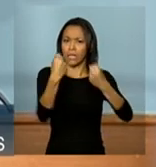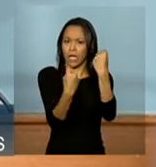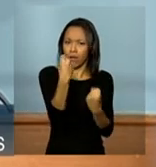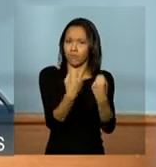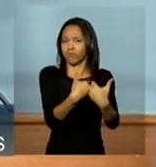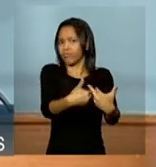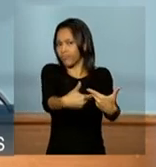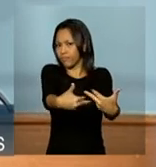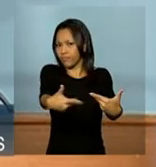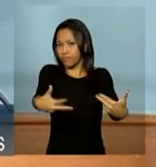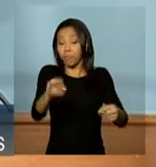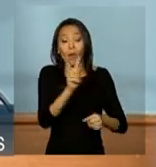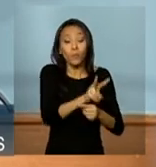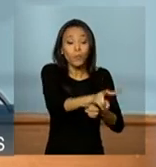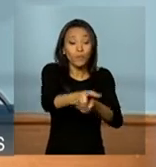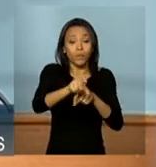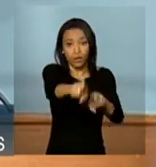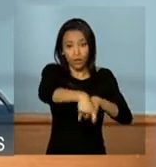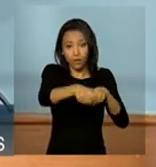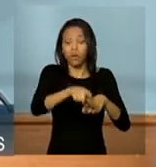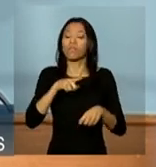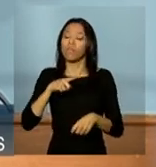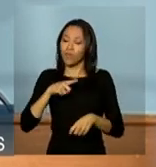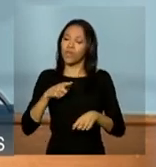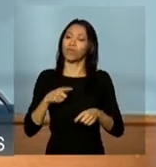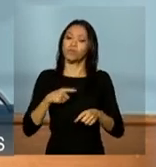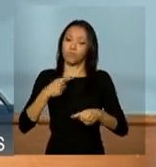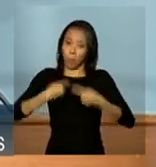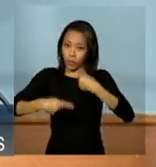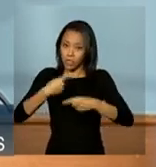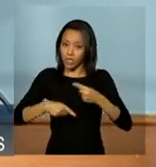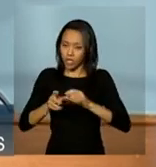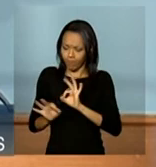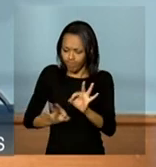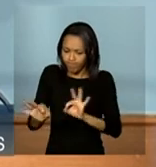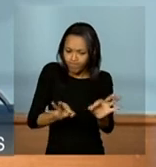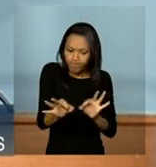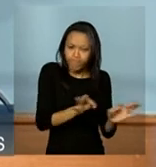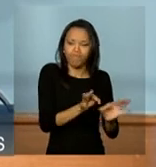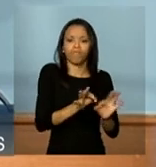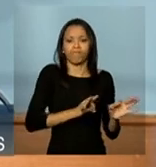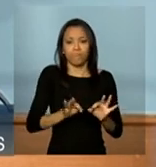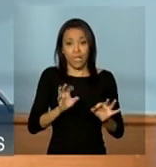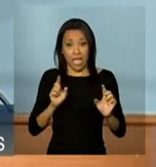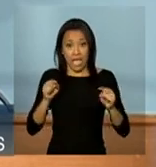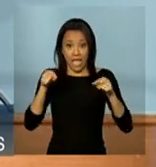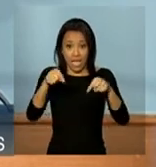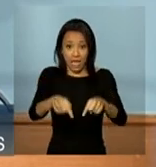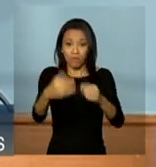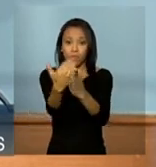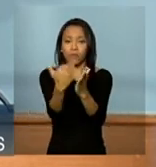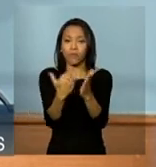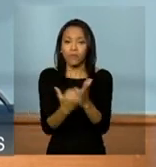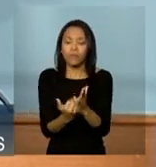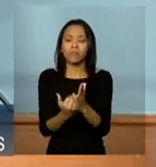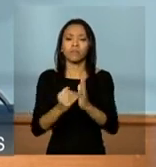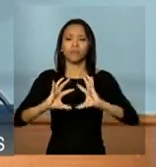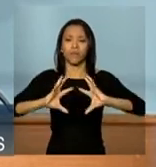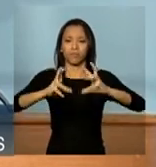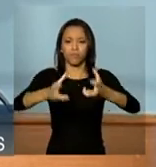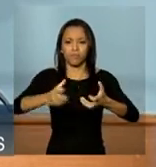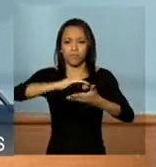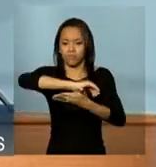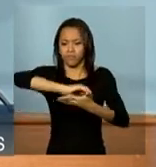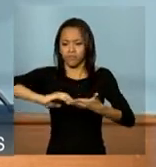Então, nós temos essas políticas estruturantes, e também esse programa das máquinas que nós estamos entregando para as prefeituras,